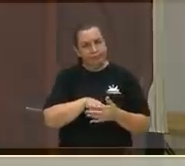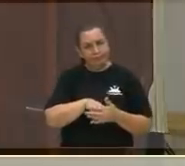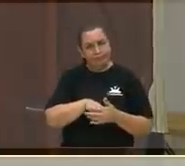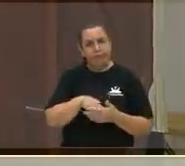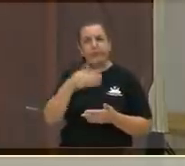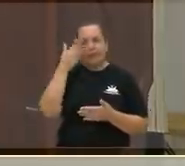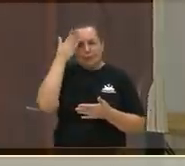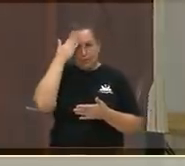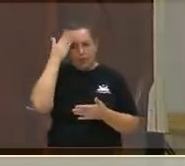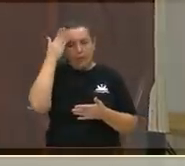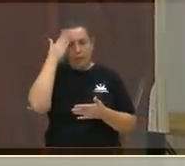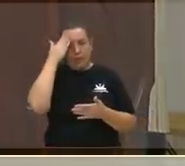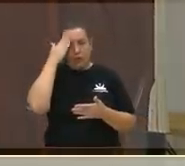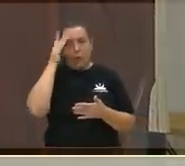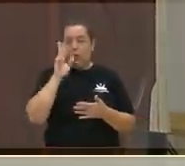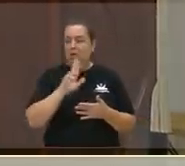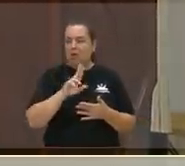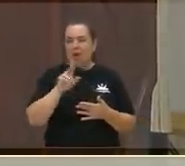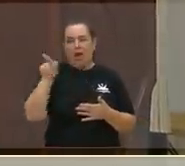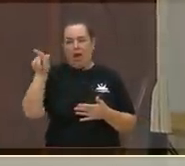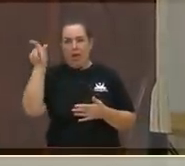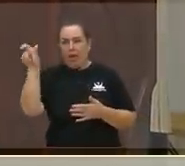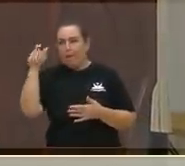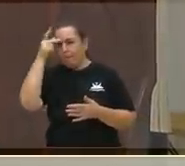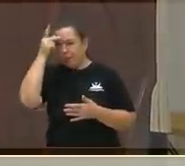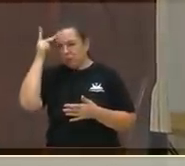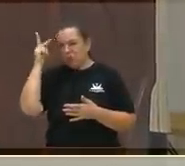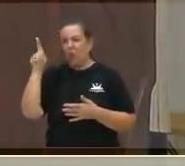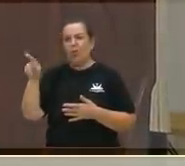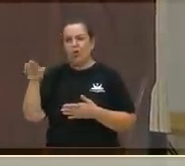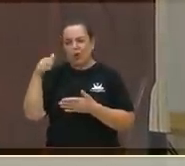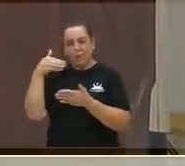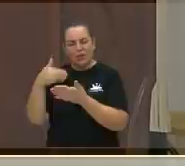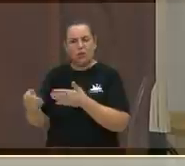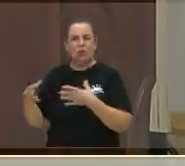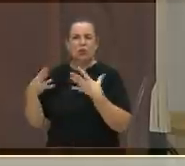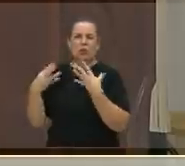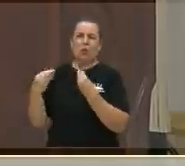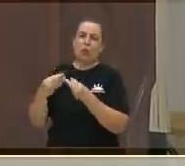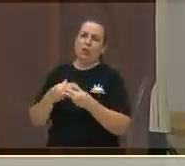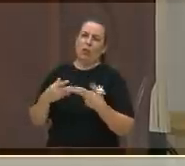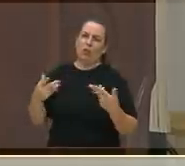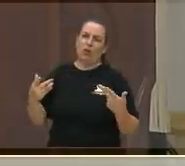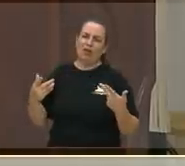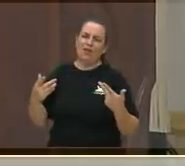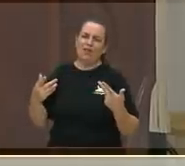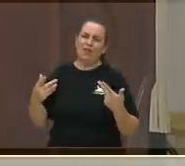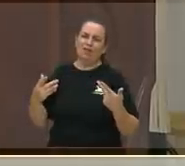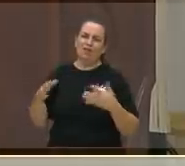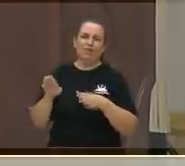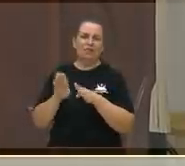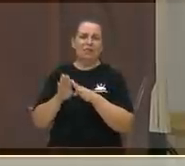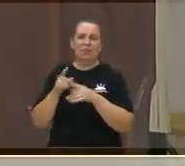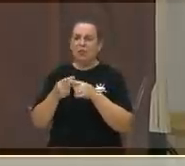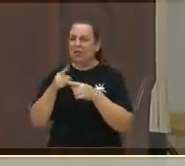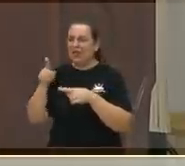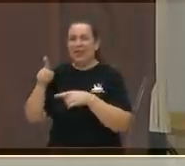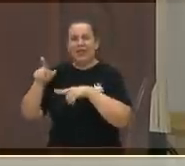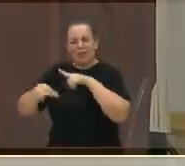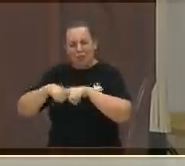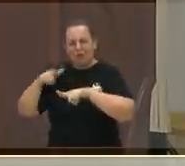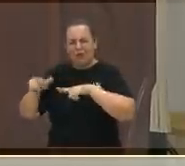sabendo não restitui ao 9º o que era chato emprestado eu